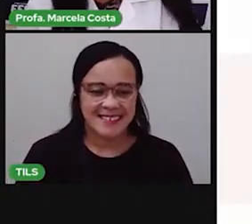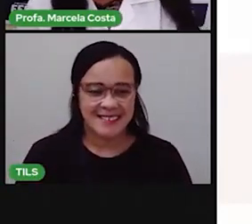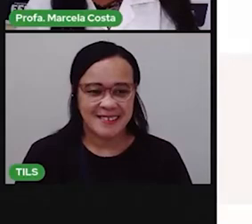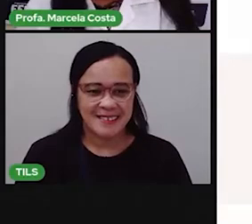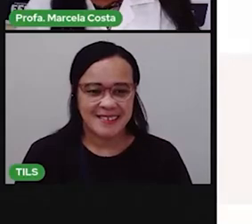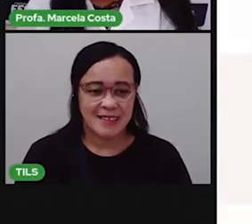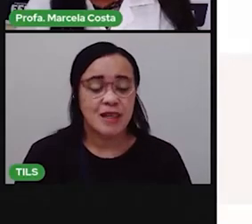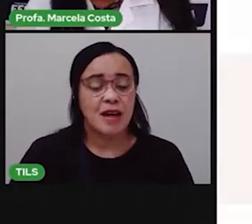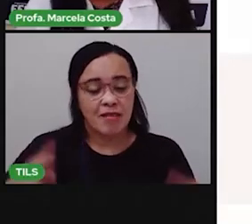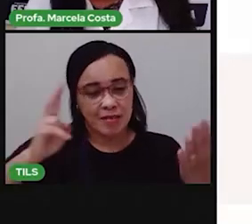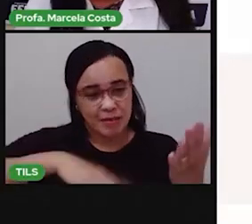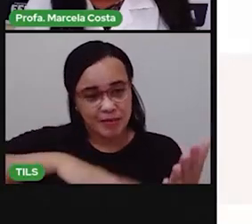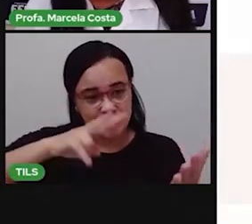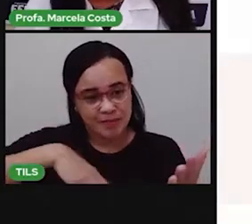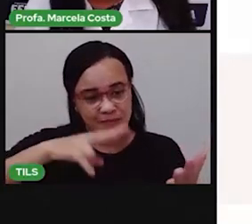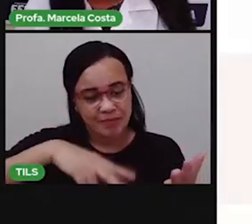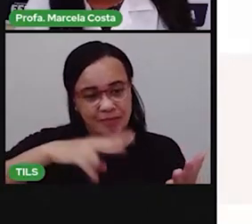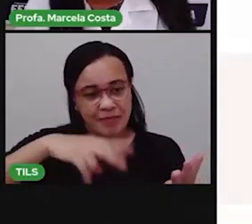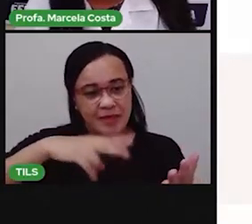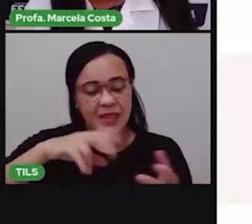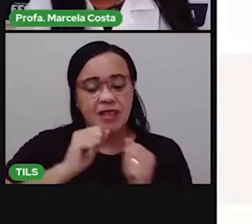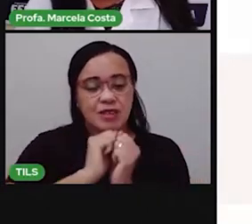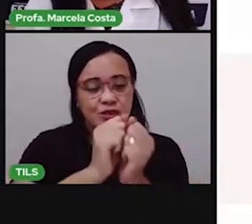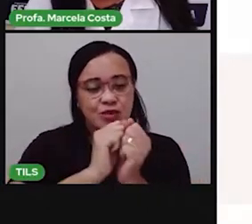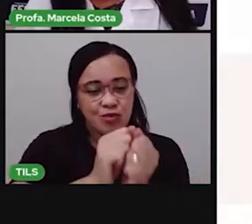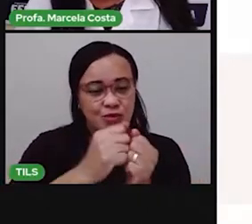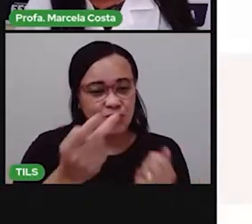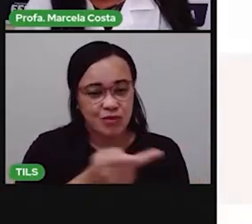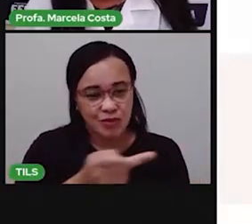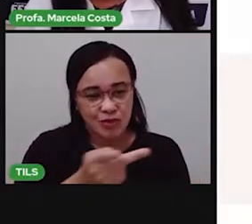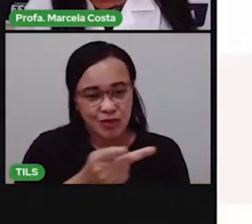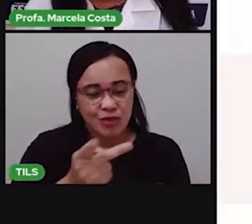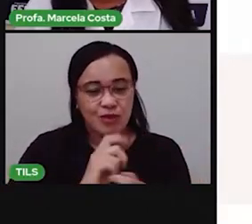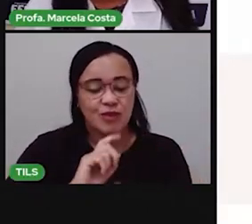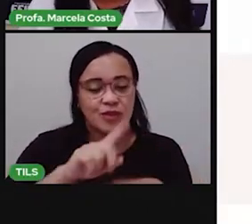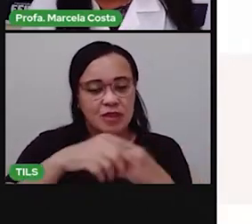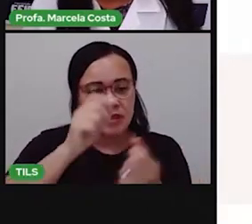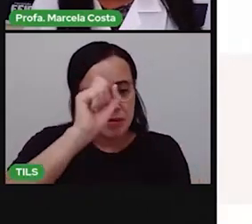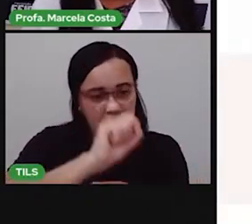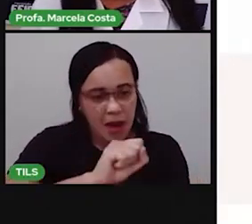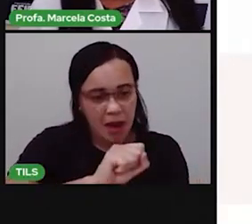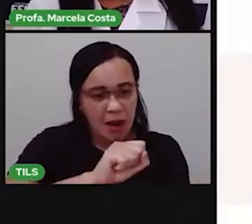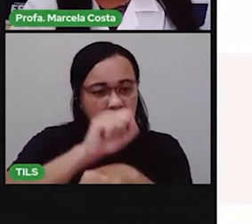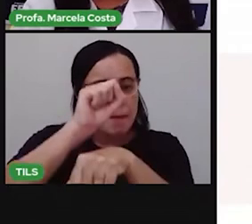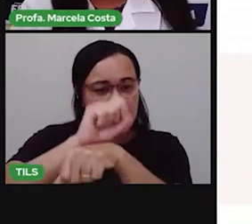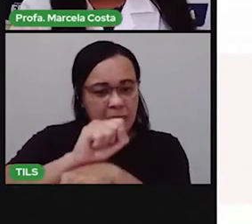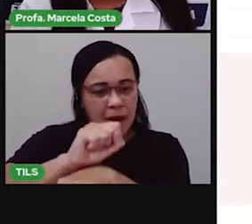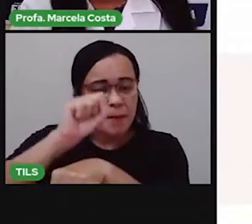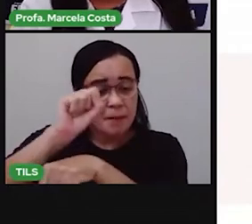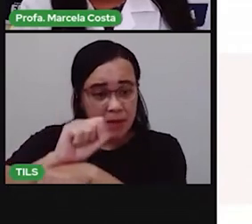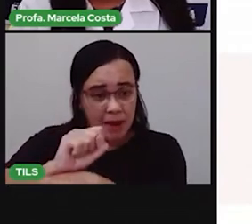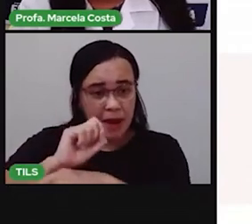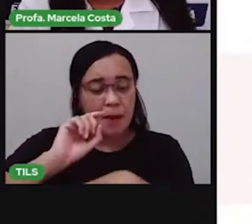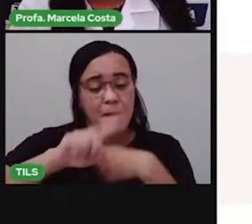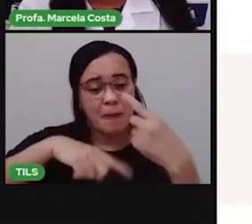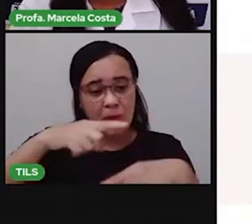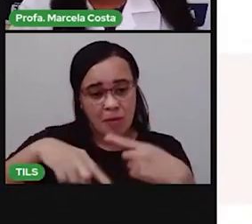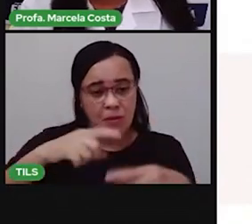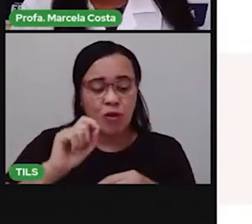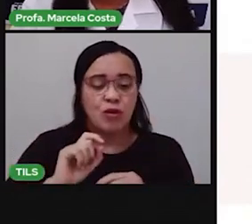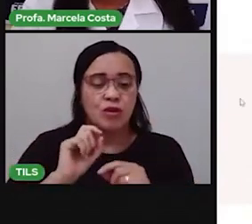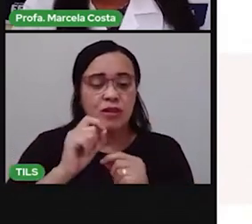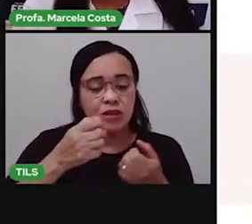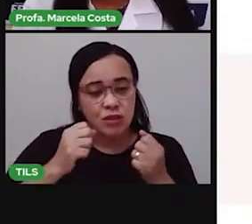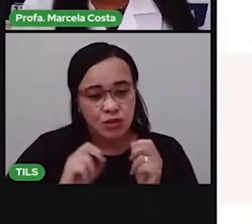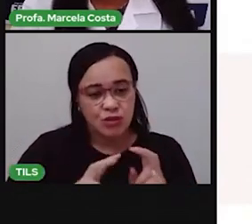Vou fazer a leitura agora junto com vocês, pausadamente, tá? E depois a